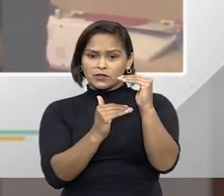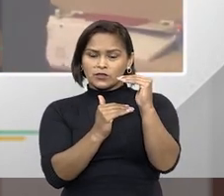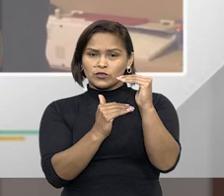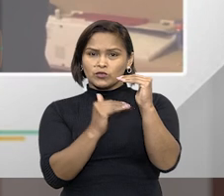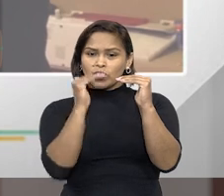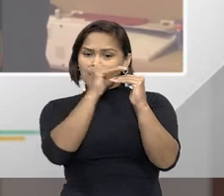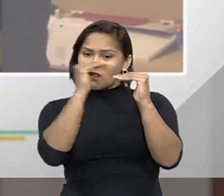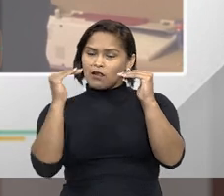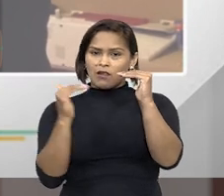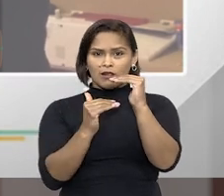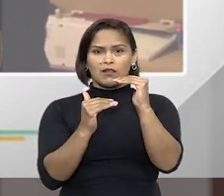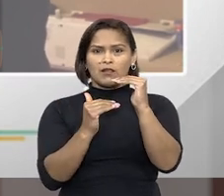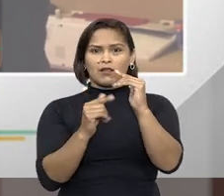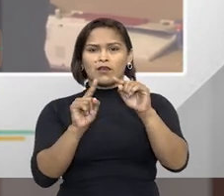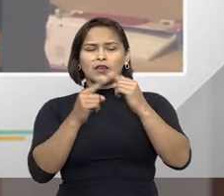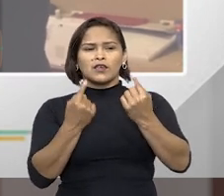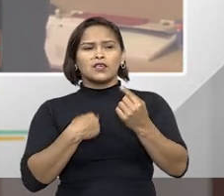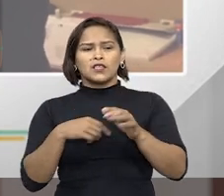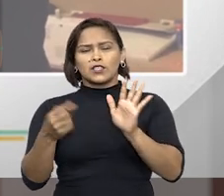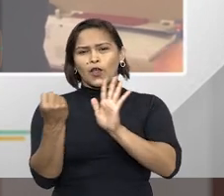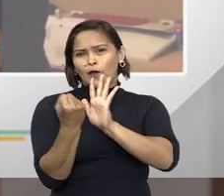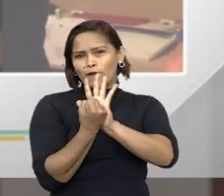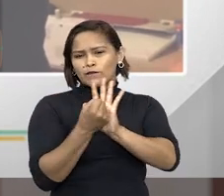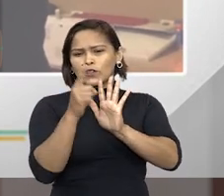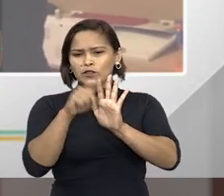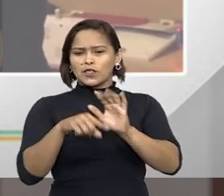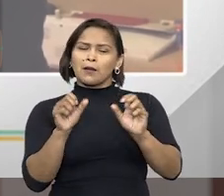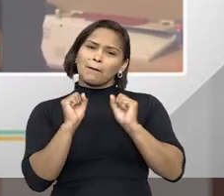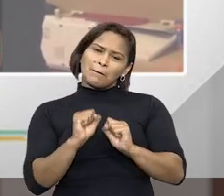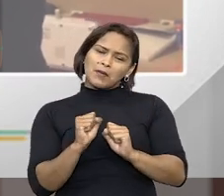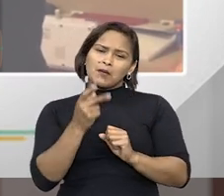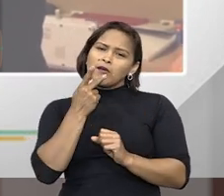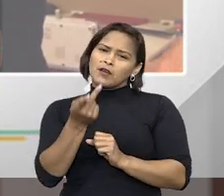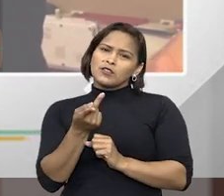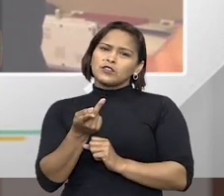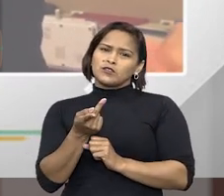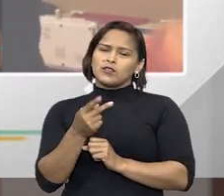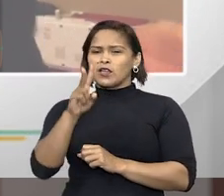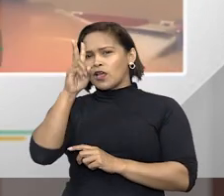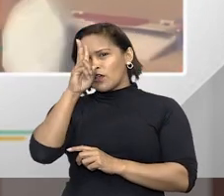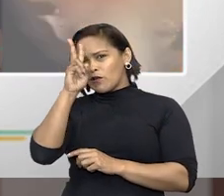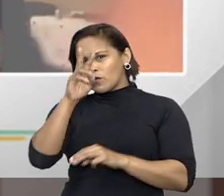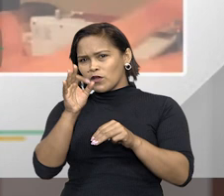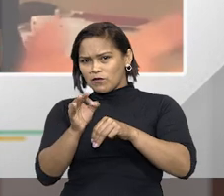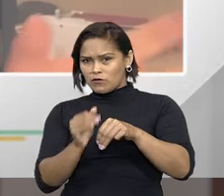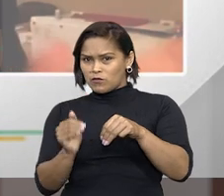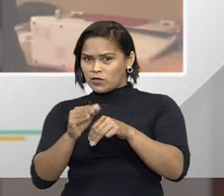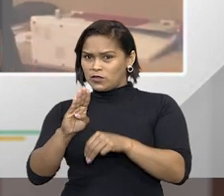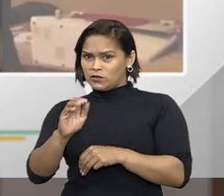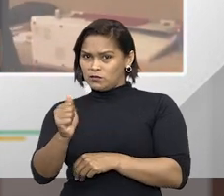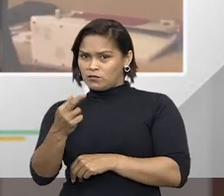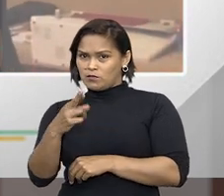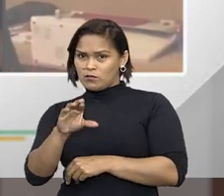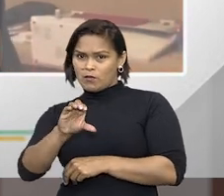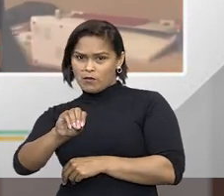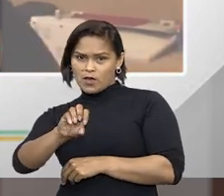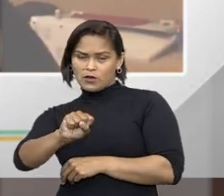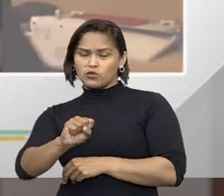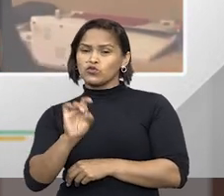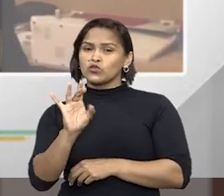Então, eu me fixo aqui nesse ponto, mas para dizer que, como lembrou o ministro Paulo Monteiro, só o recurso especial em